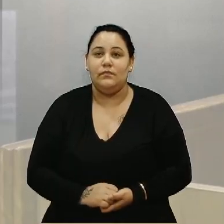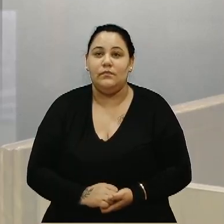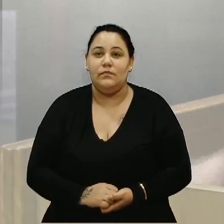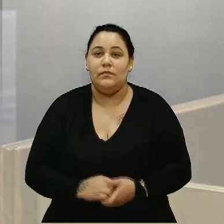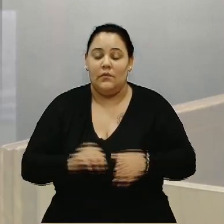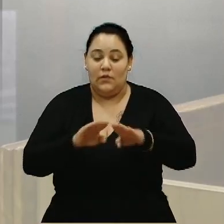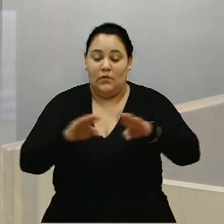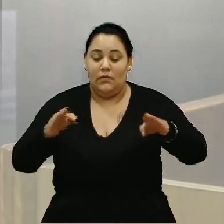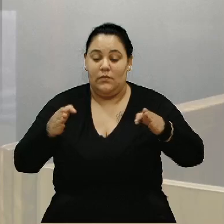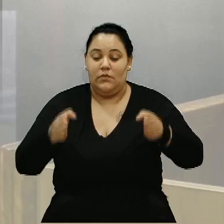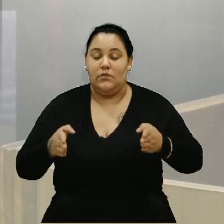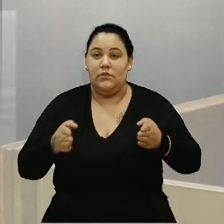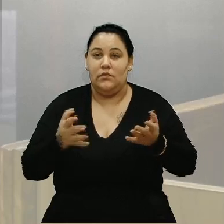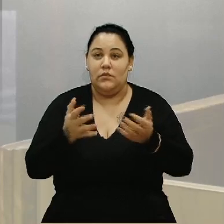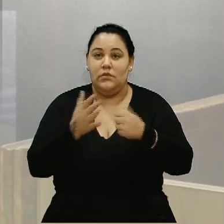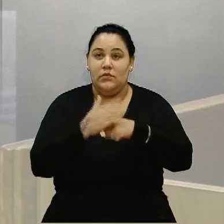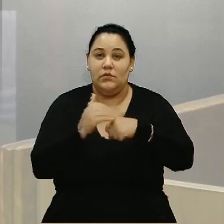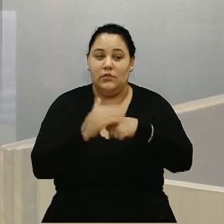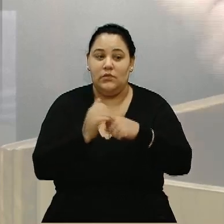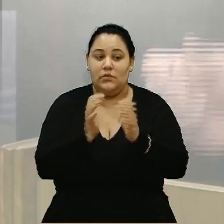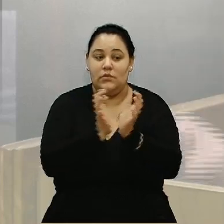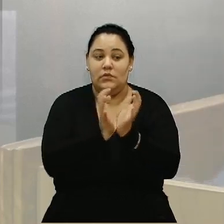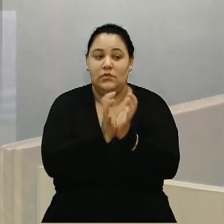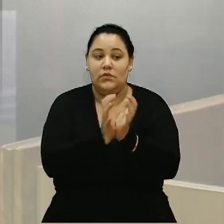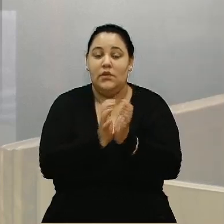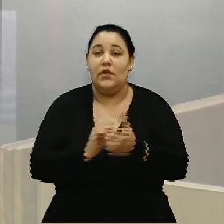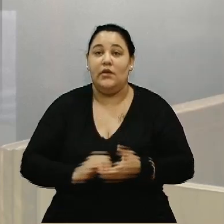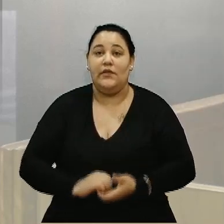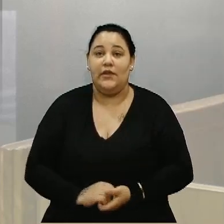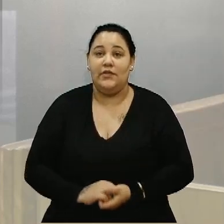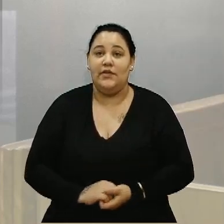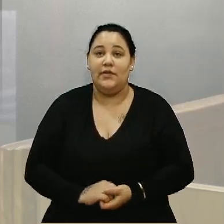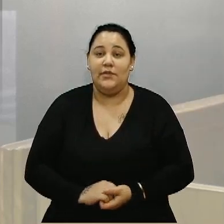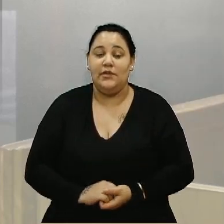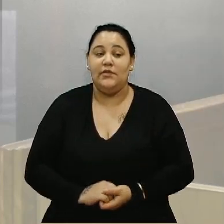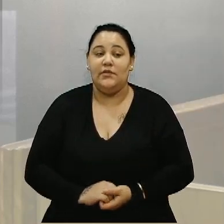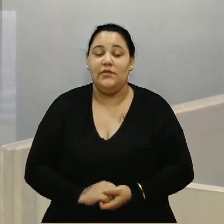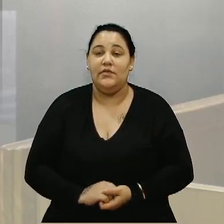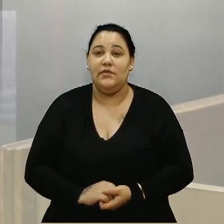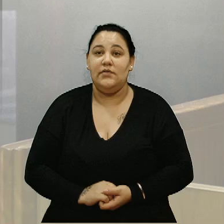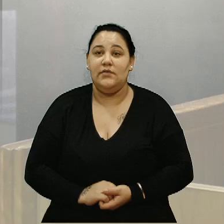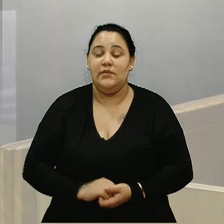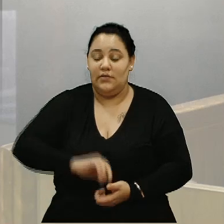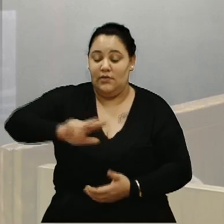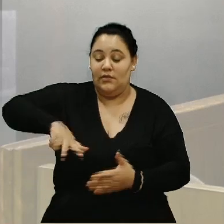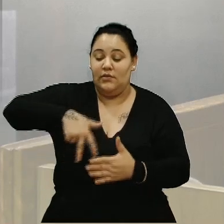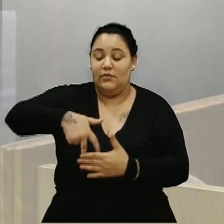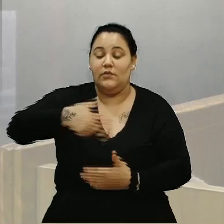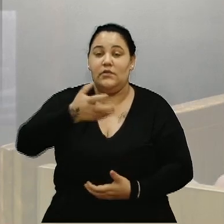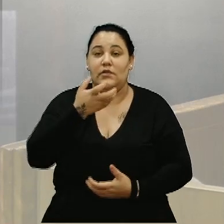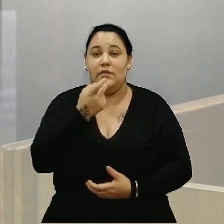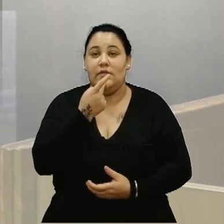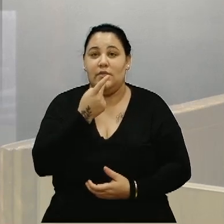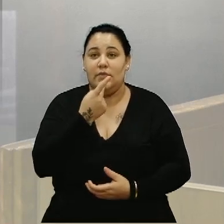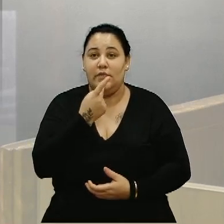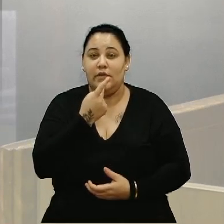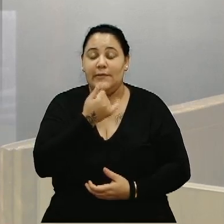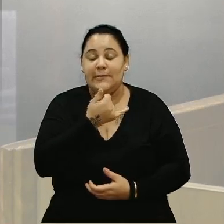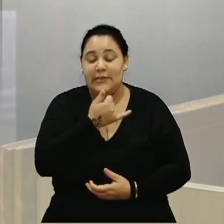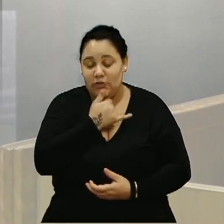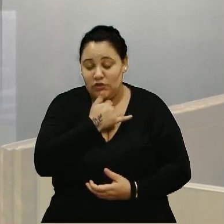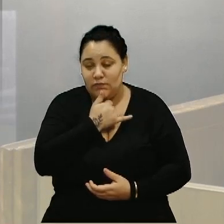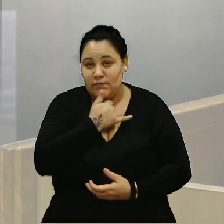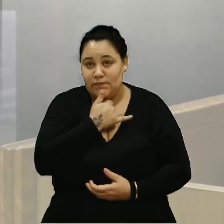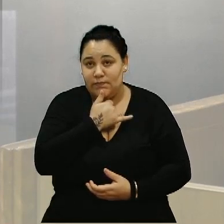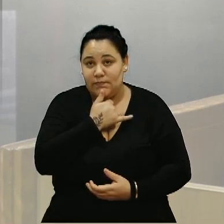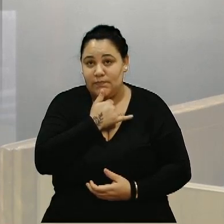mesa, queridos colegas, eu venho aqui fazer um desabafo triste por